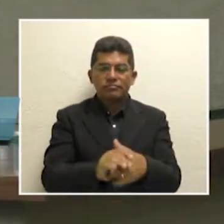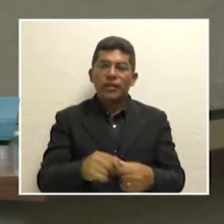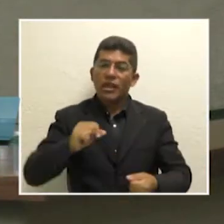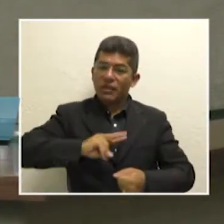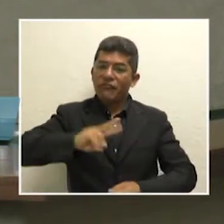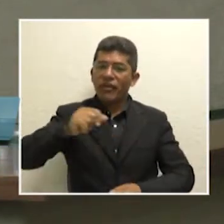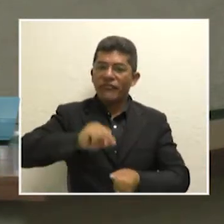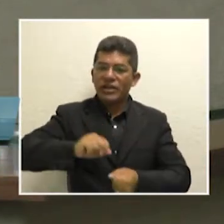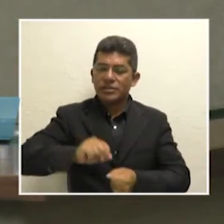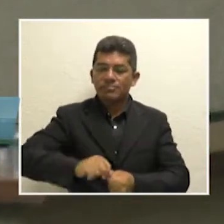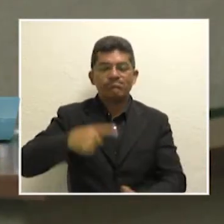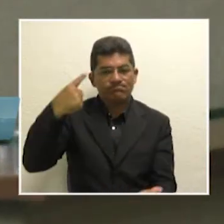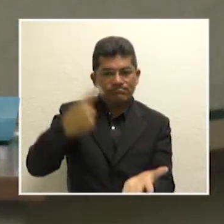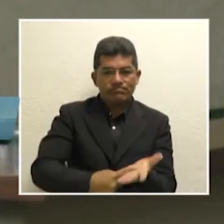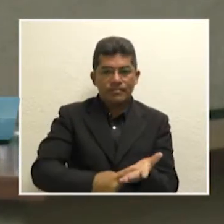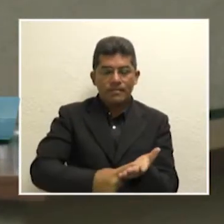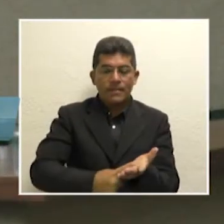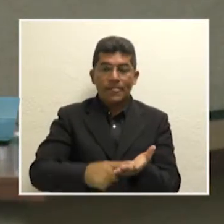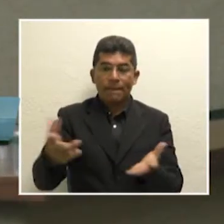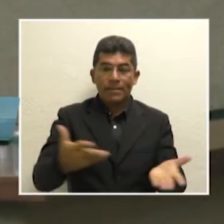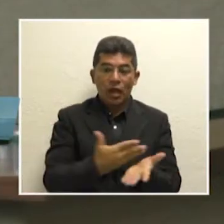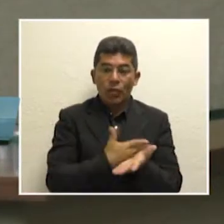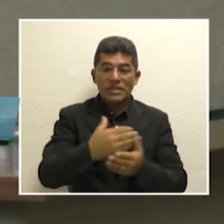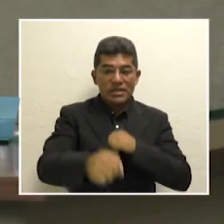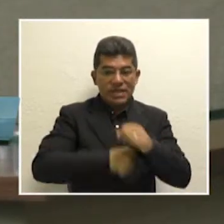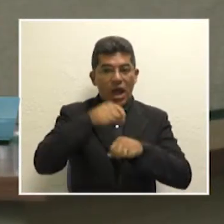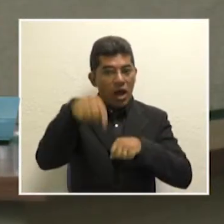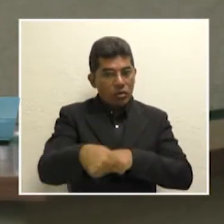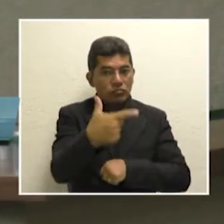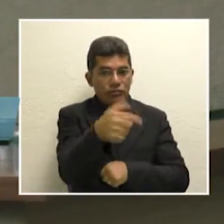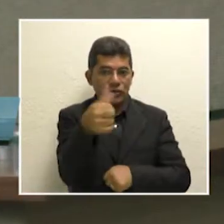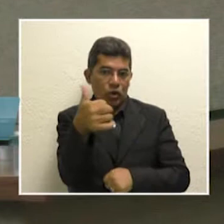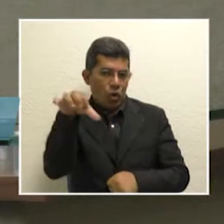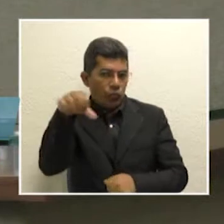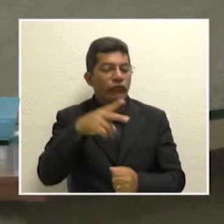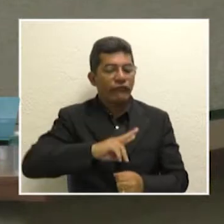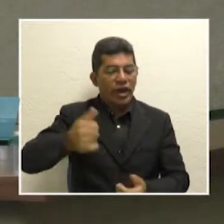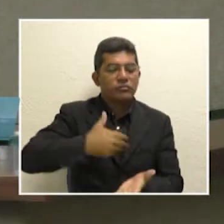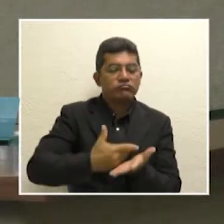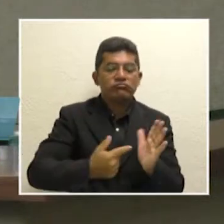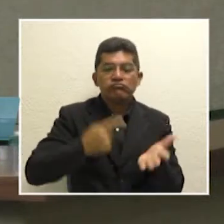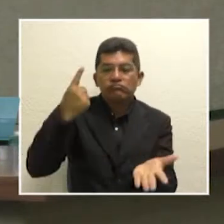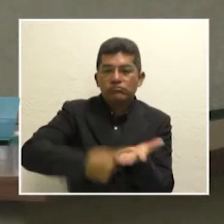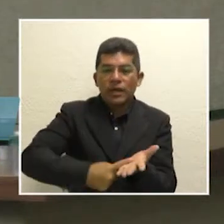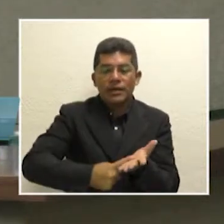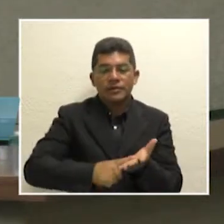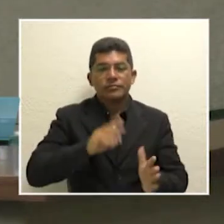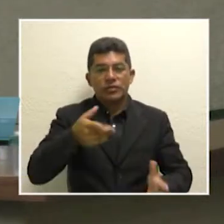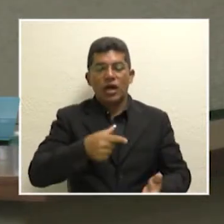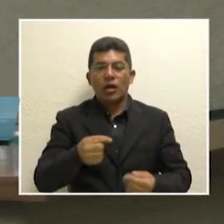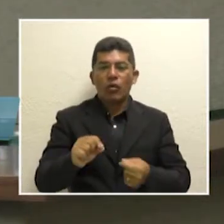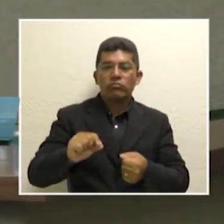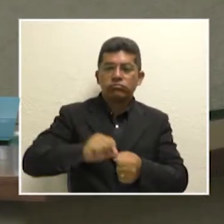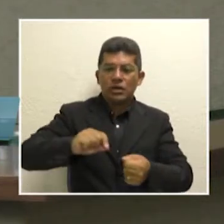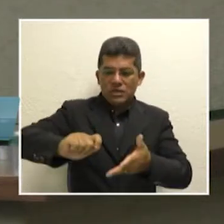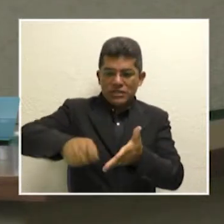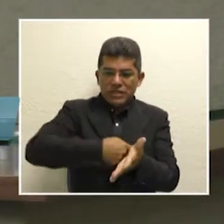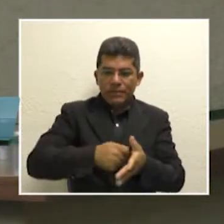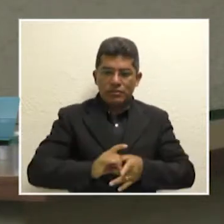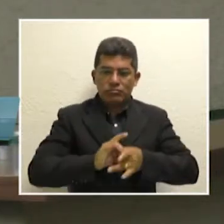ser confirmada já iniciando este ano, com a celeridade nos licenciamentos ambientais,